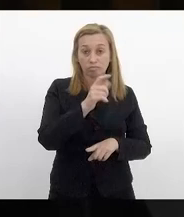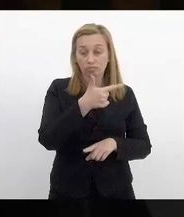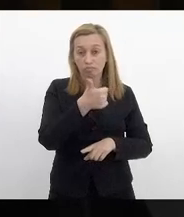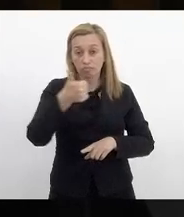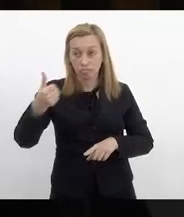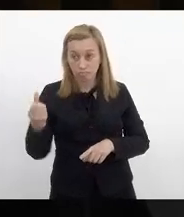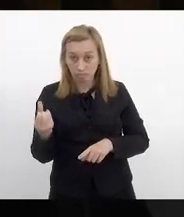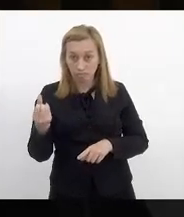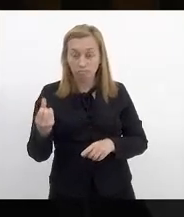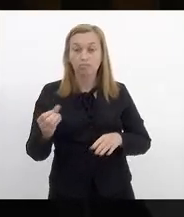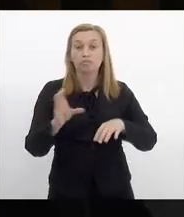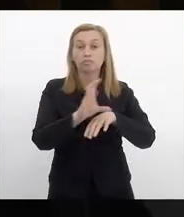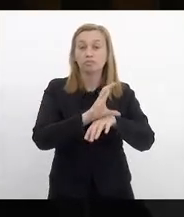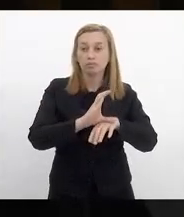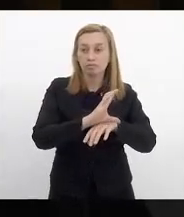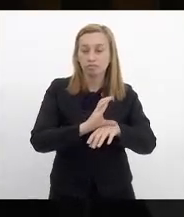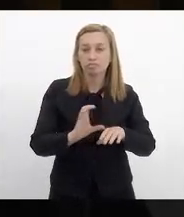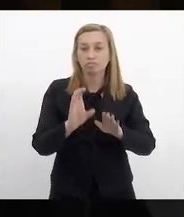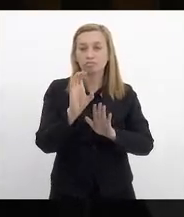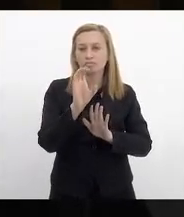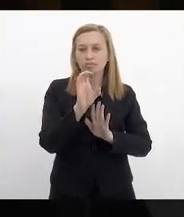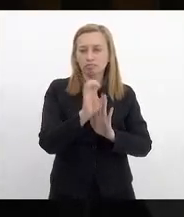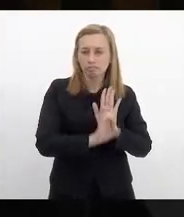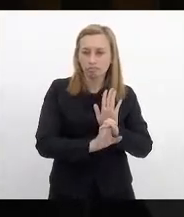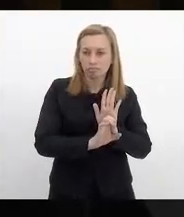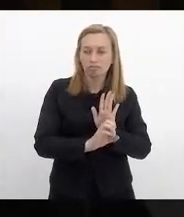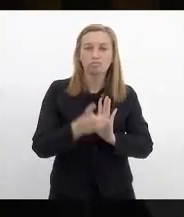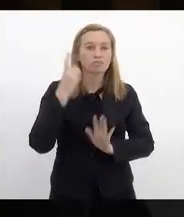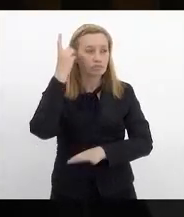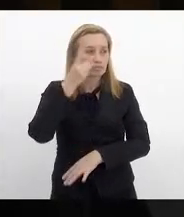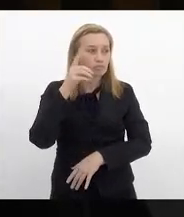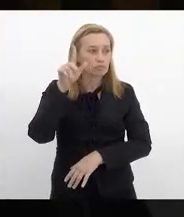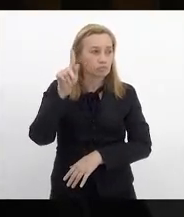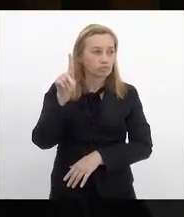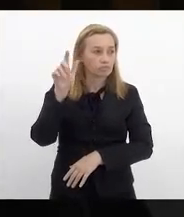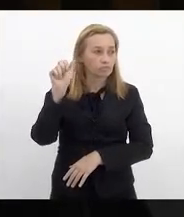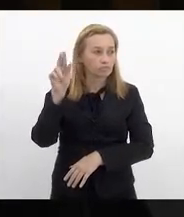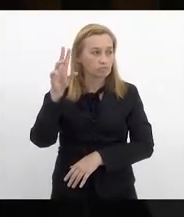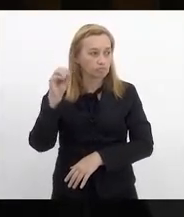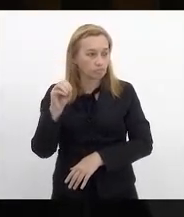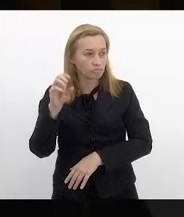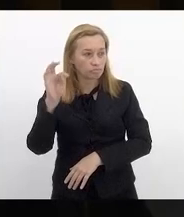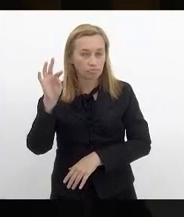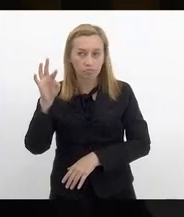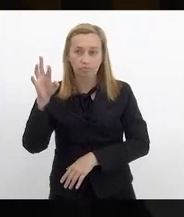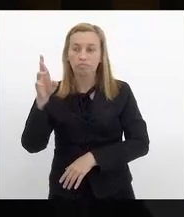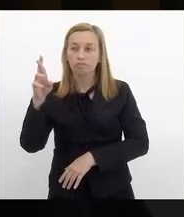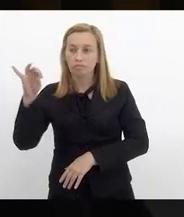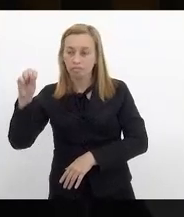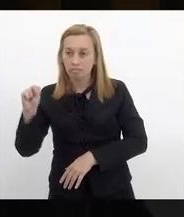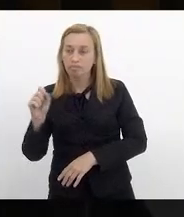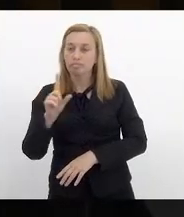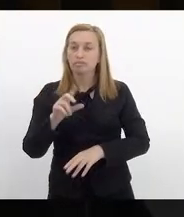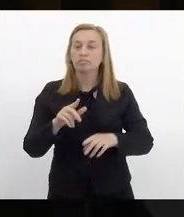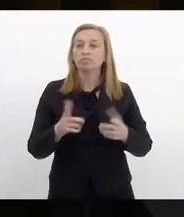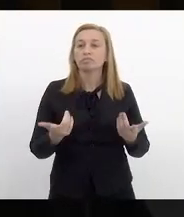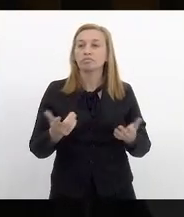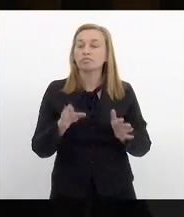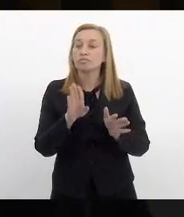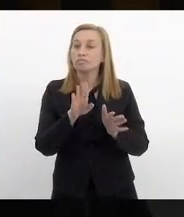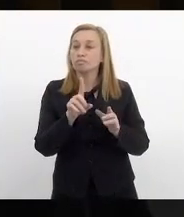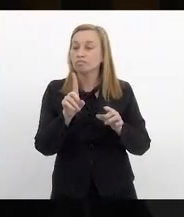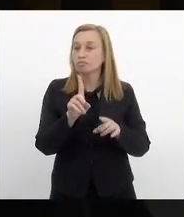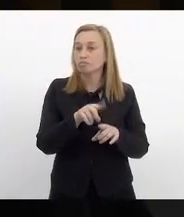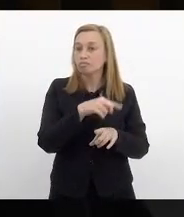teve uma emenda constitucional do deputado Paulo Ramos, a Constituição do Estado, que disse que a sanção cortaria